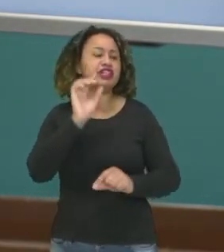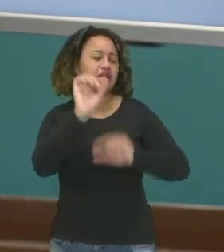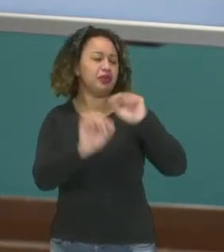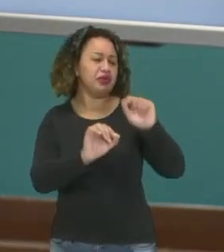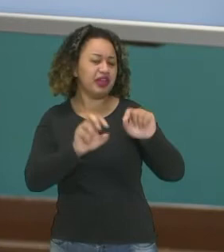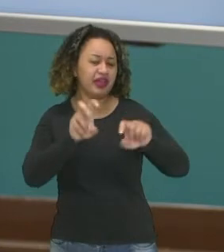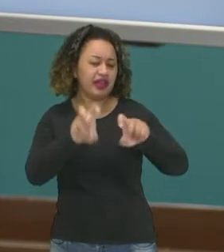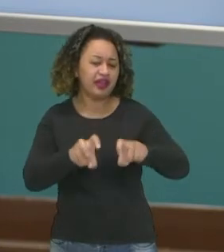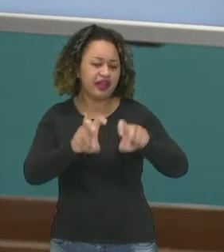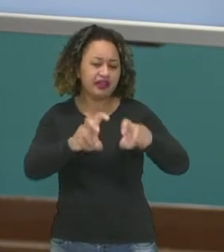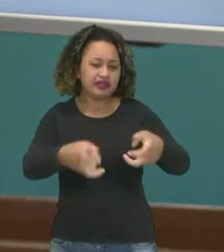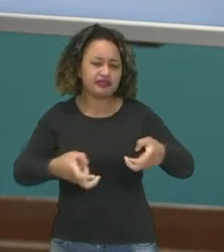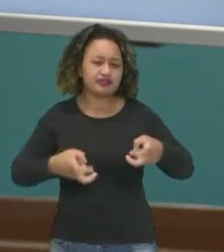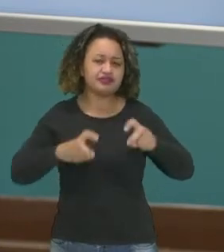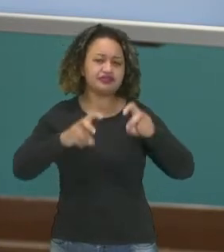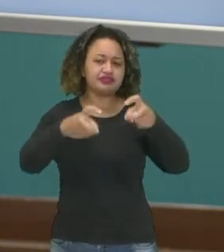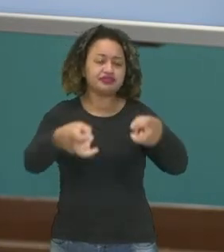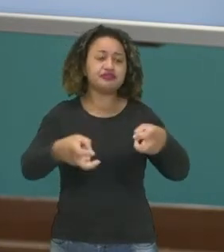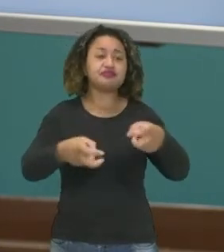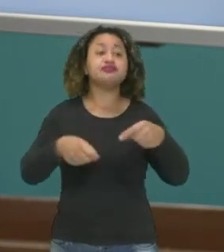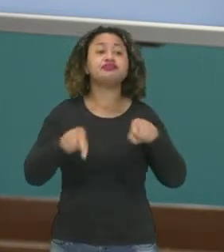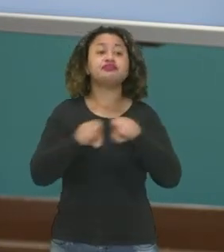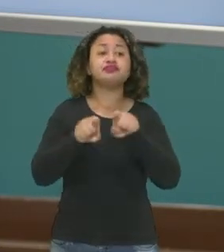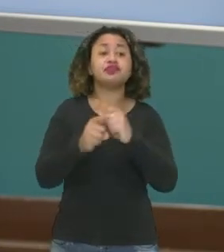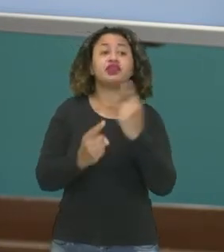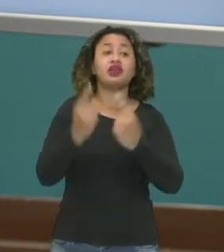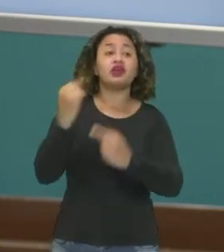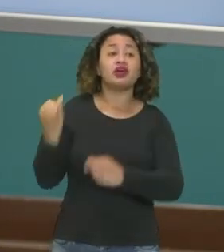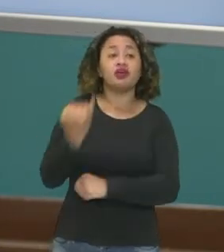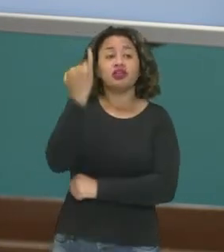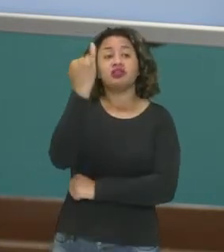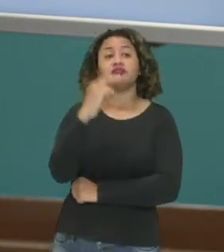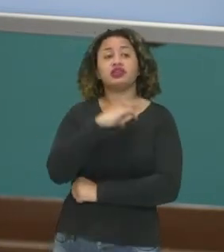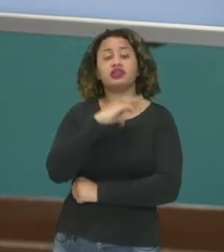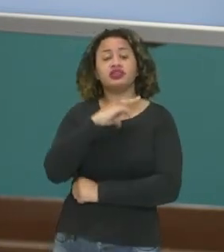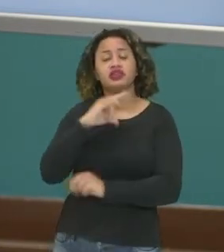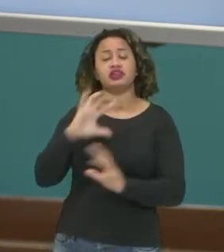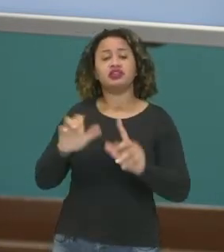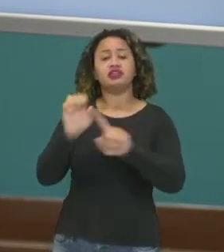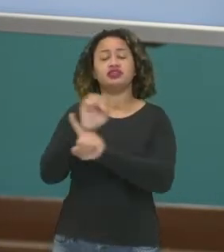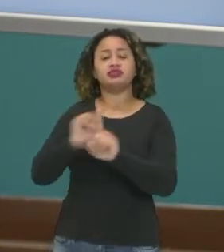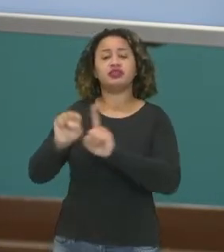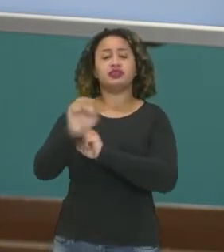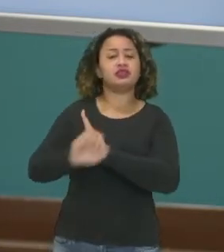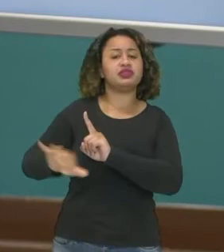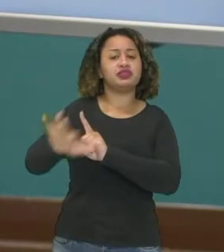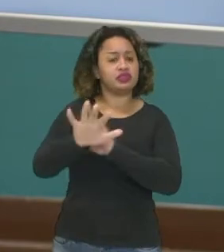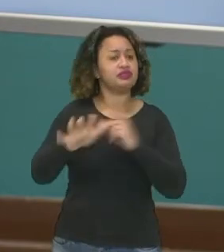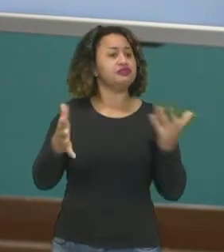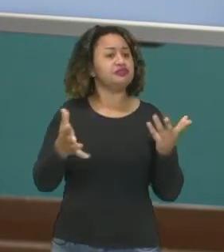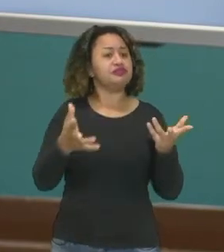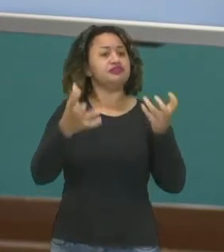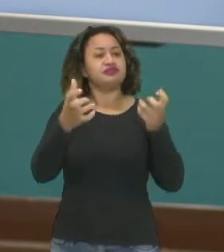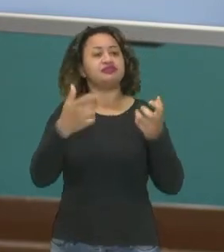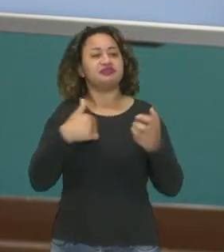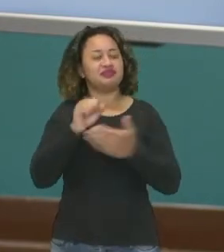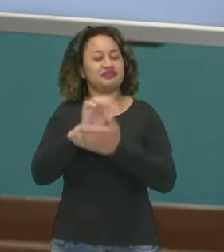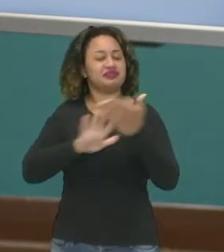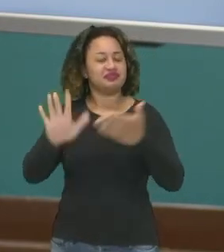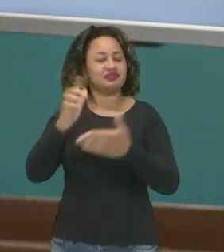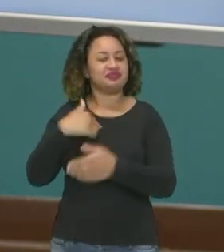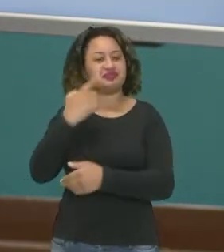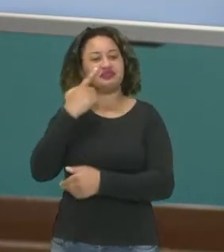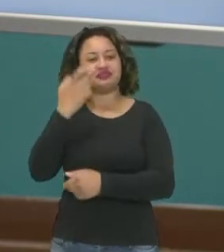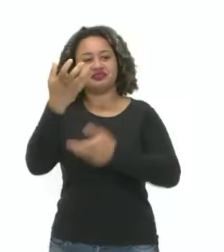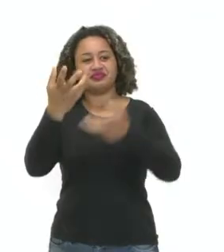extrativismo? E qual a importância do extrativismo para a nossa sociedade? Olha que coisa, que imagem interessante essa